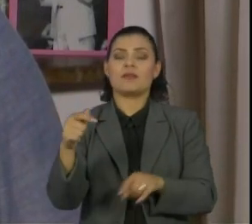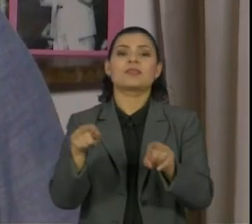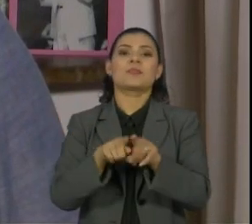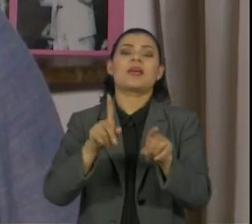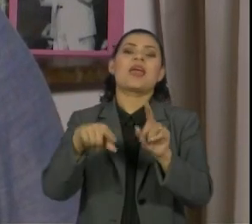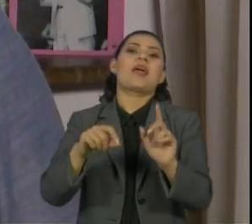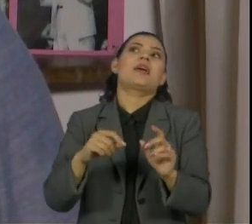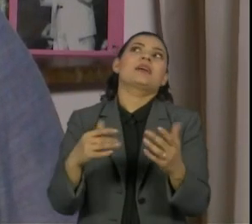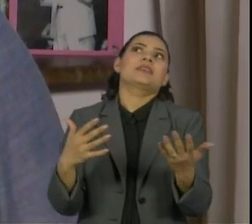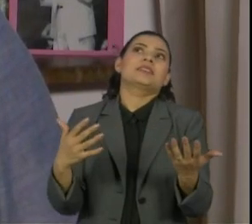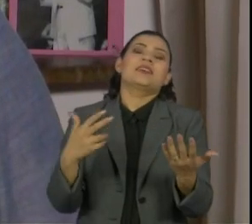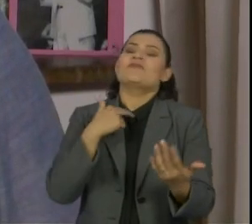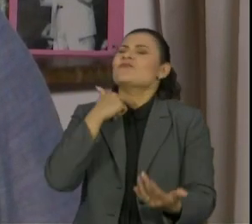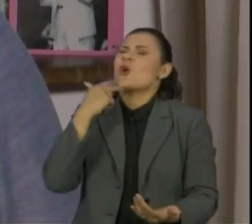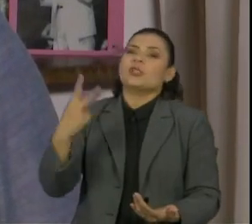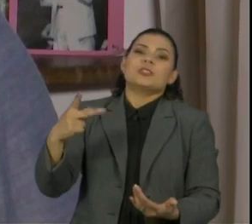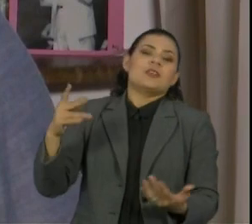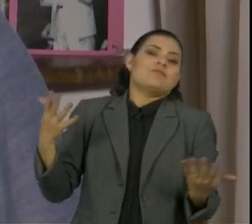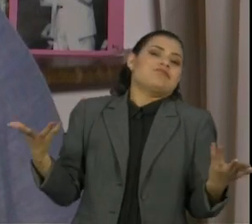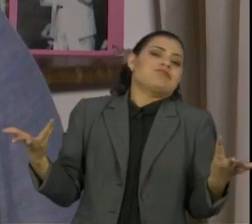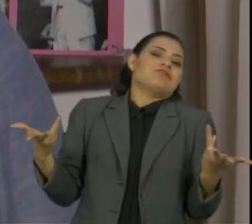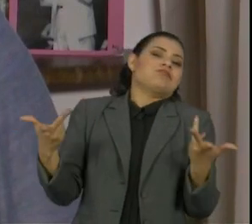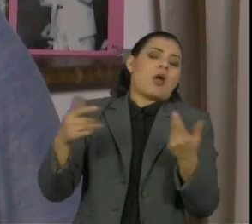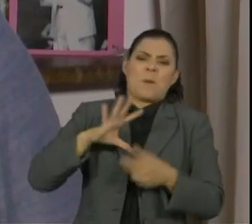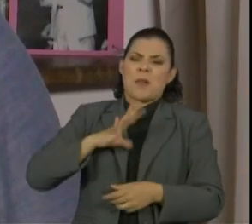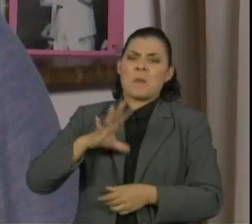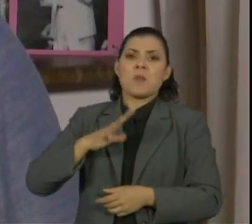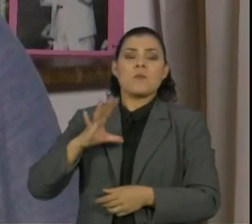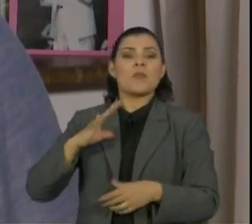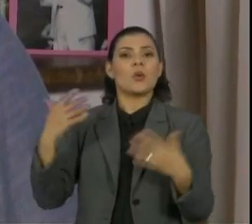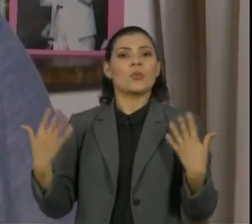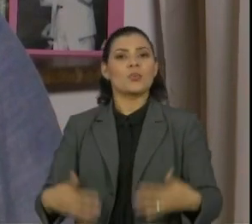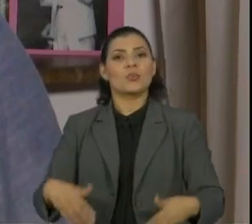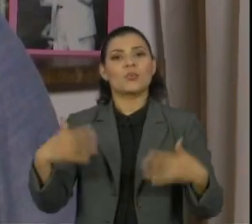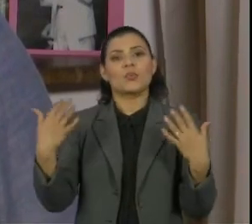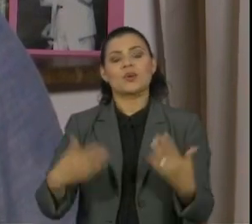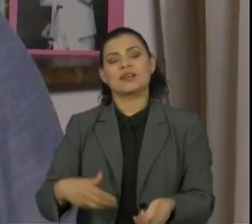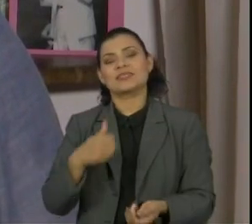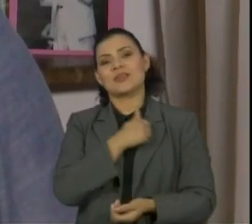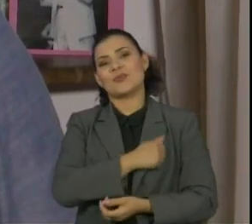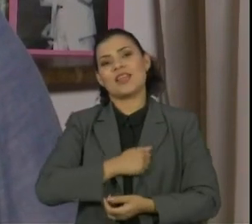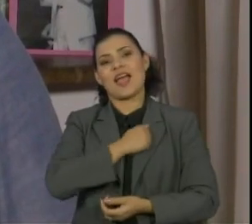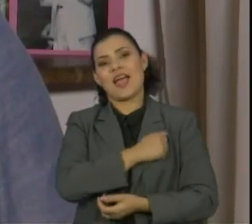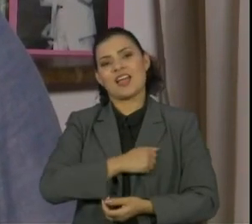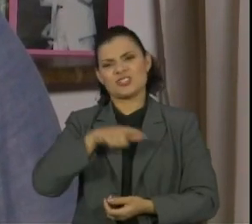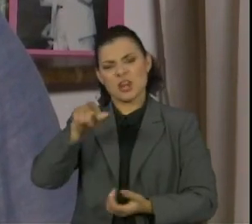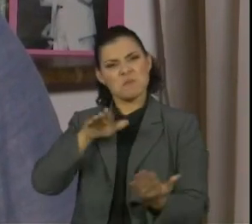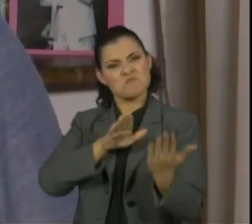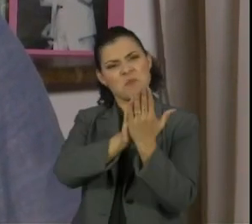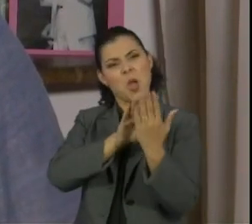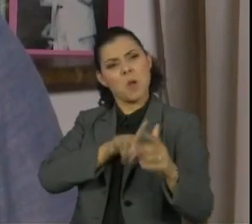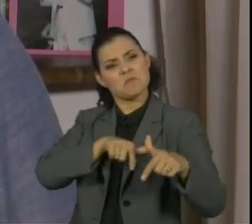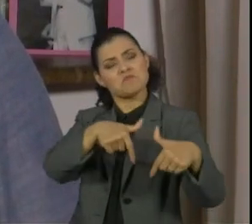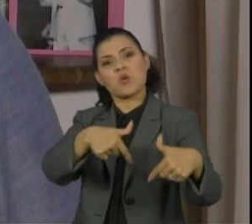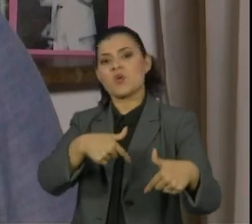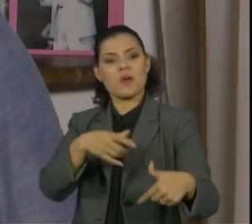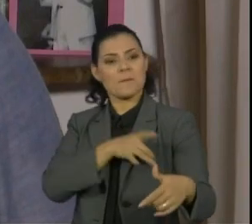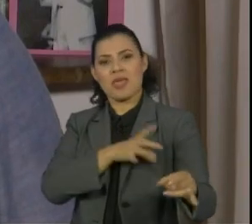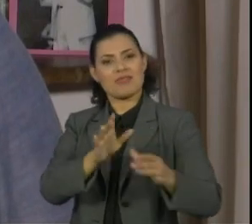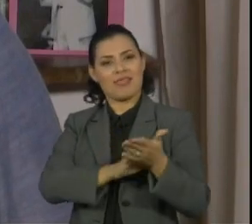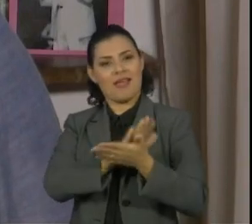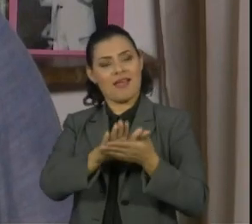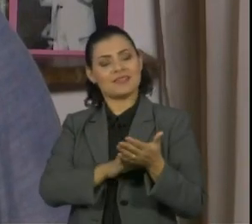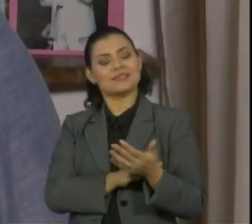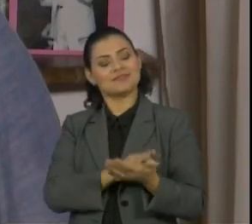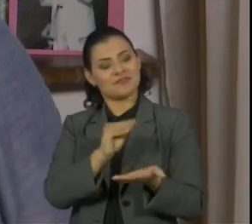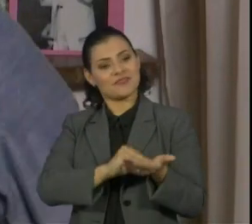E como a voz do João Saldanha, a sua ousadia fazem falta, né? O seu enfrentamento, o João sem medo, faz